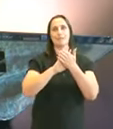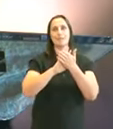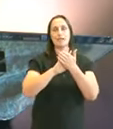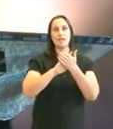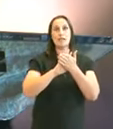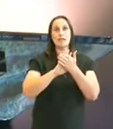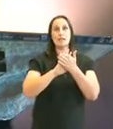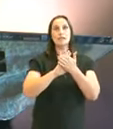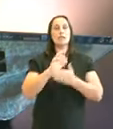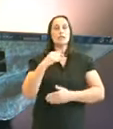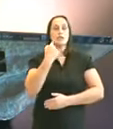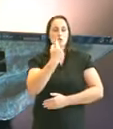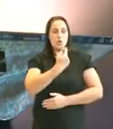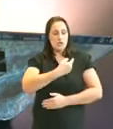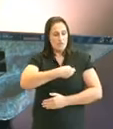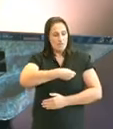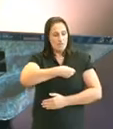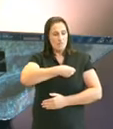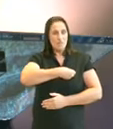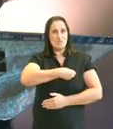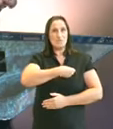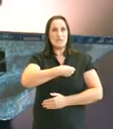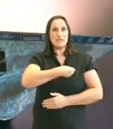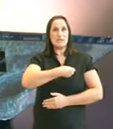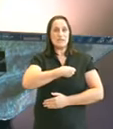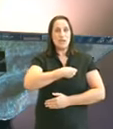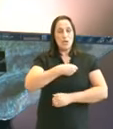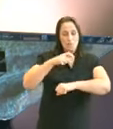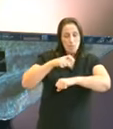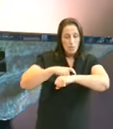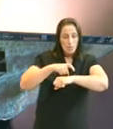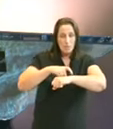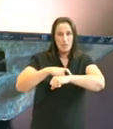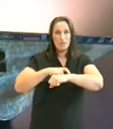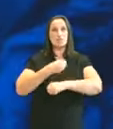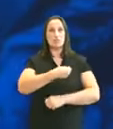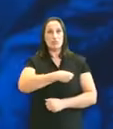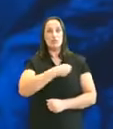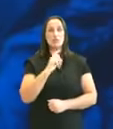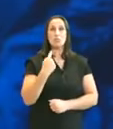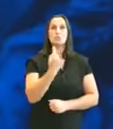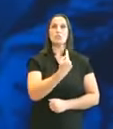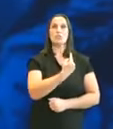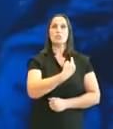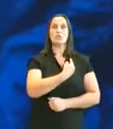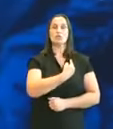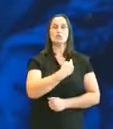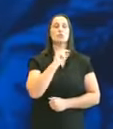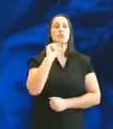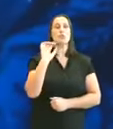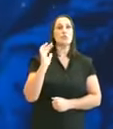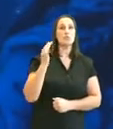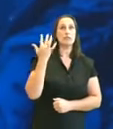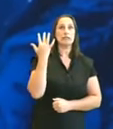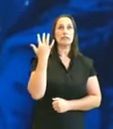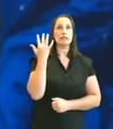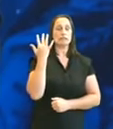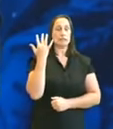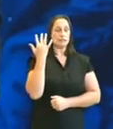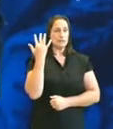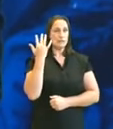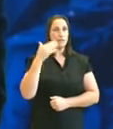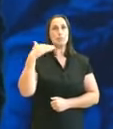nossos mitos, os mitos do momento em que a gente vive, eles caem por terra na